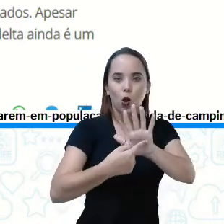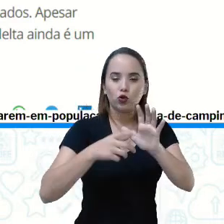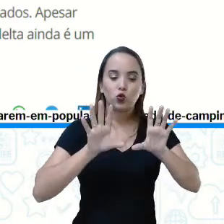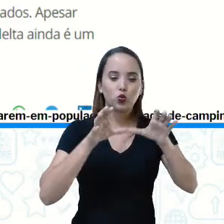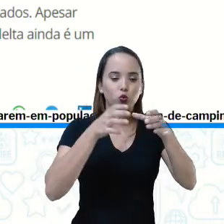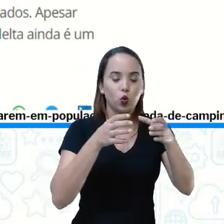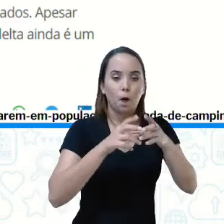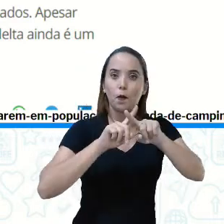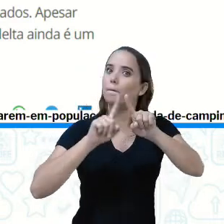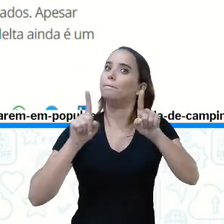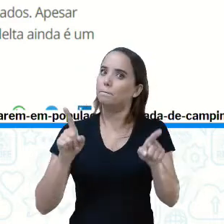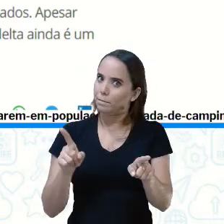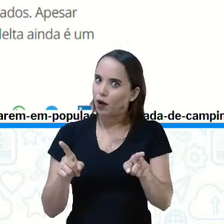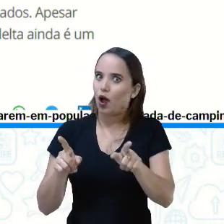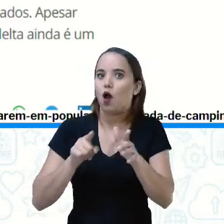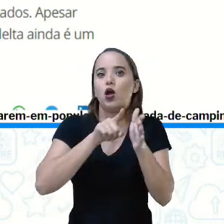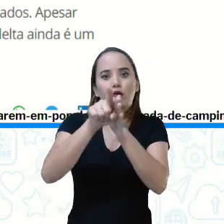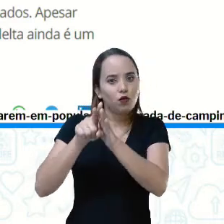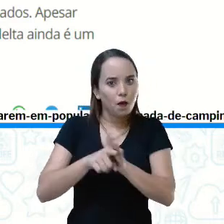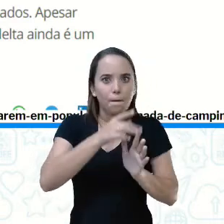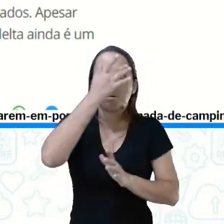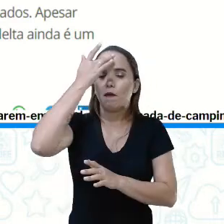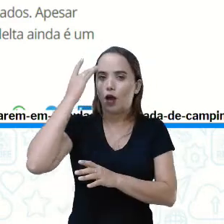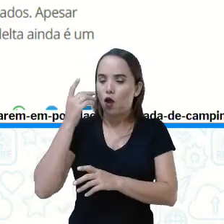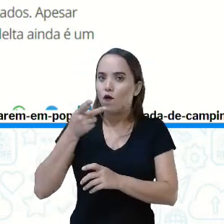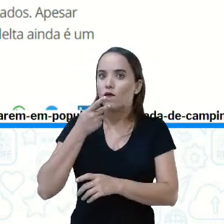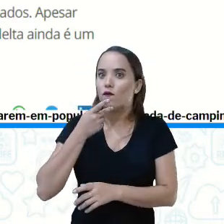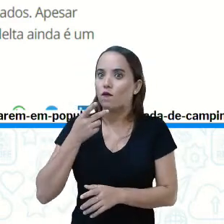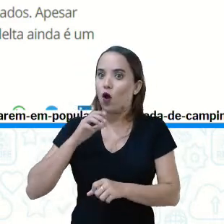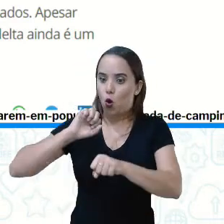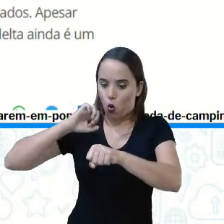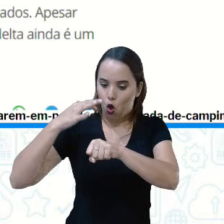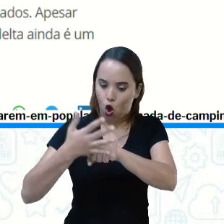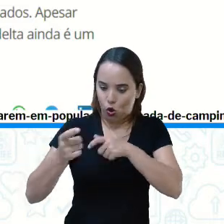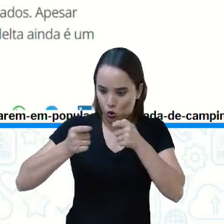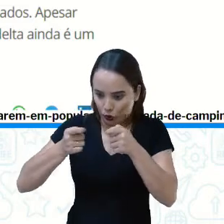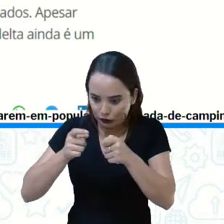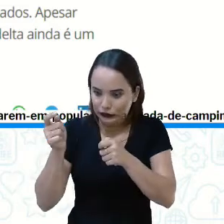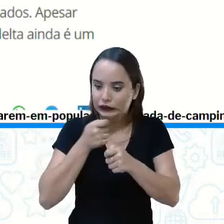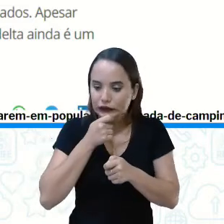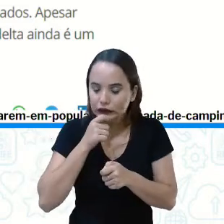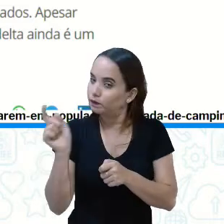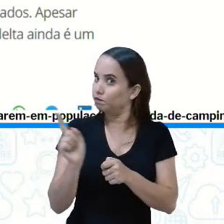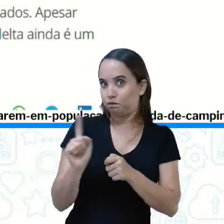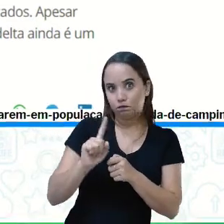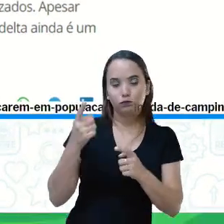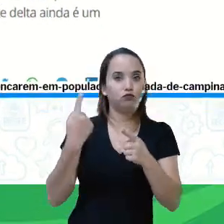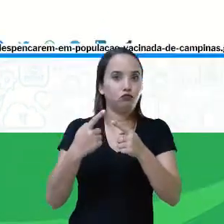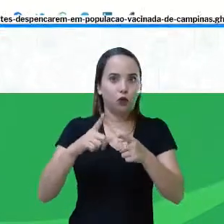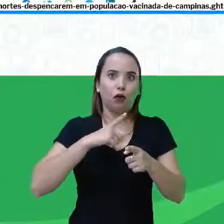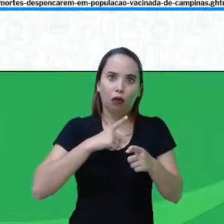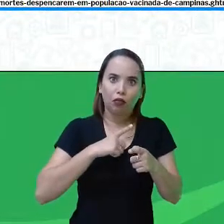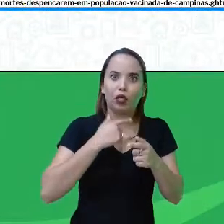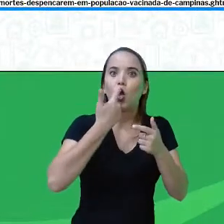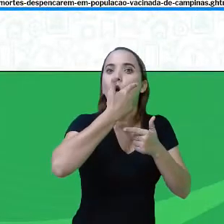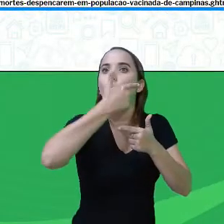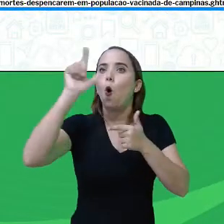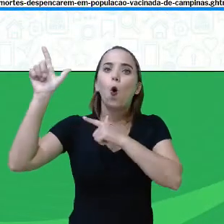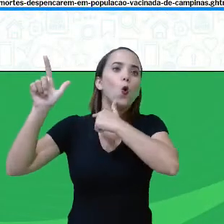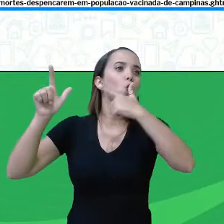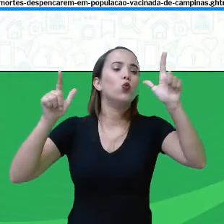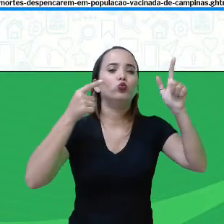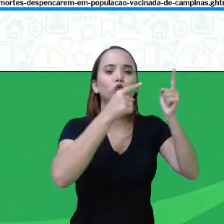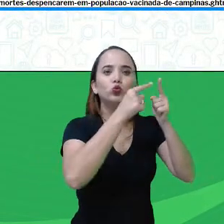pandemia não está controlada, que a variante Delta, nesse caso aí estava a variante Delta, nesse momento a gente hoje tem a Ômicron, a variante